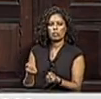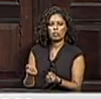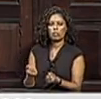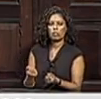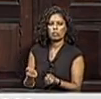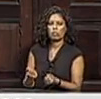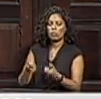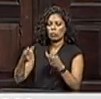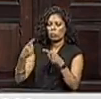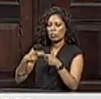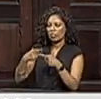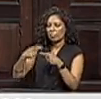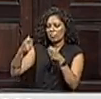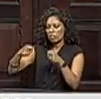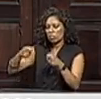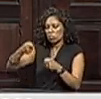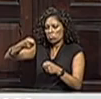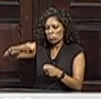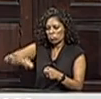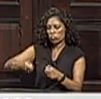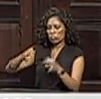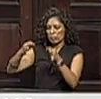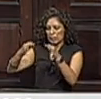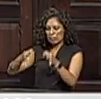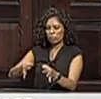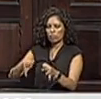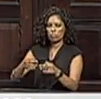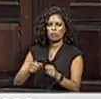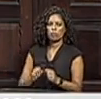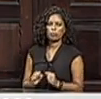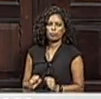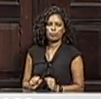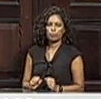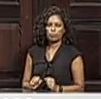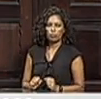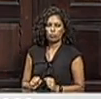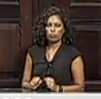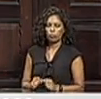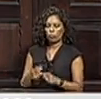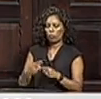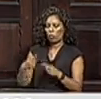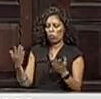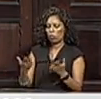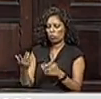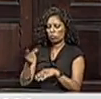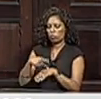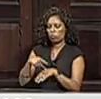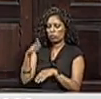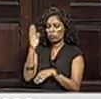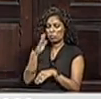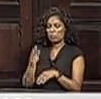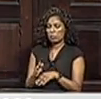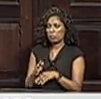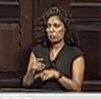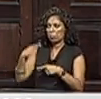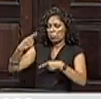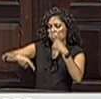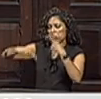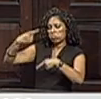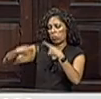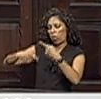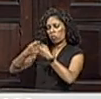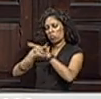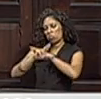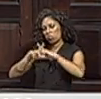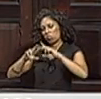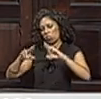que deve ser feita no momento em que o Brasil também debate muitas questões trabalhistas, e já fico feliz pelo avanço que